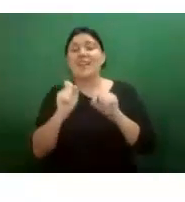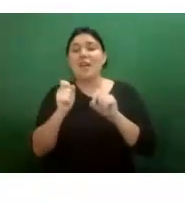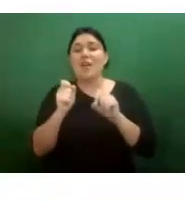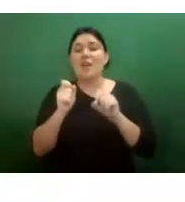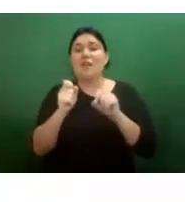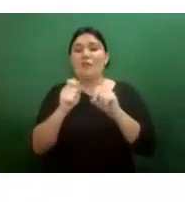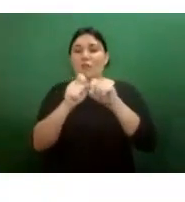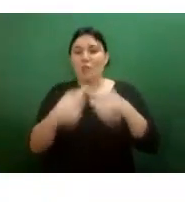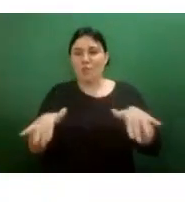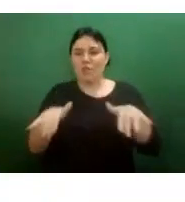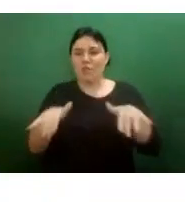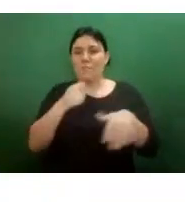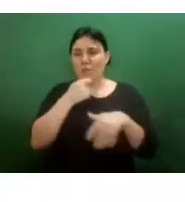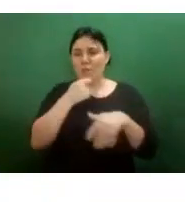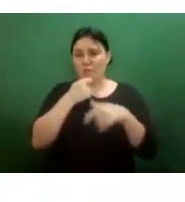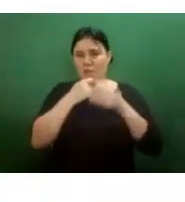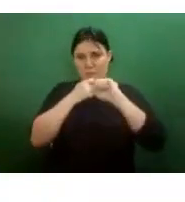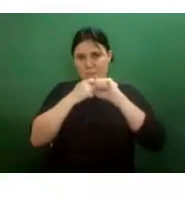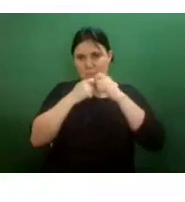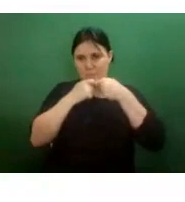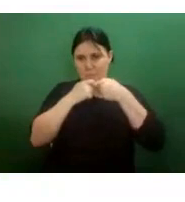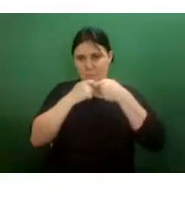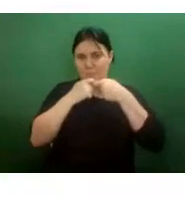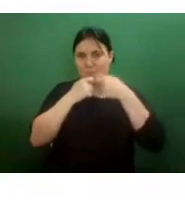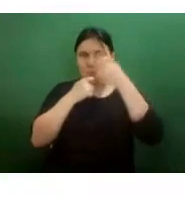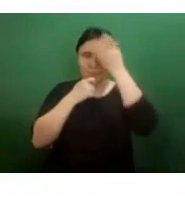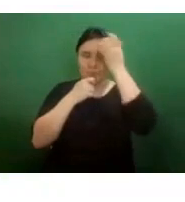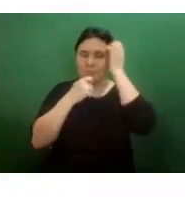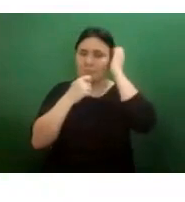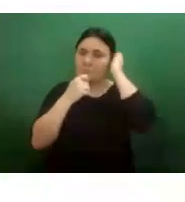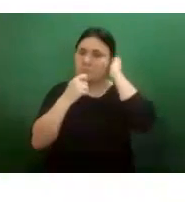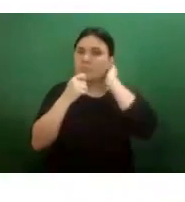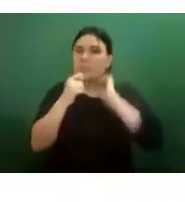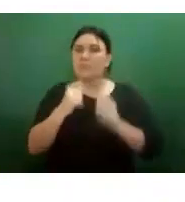Vou desligar o meu microfone. Espera lá.